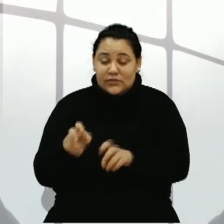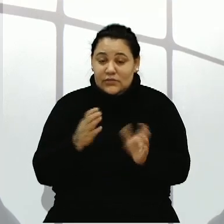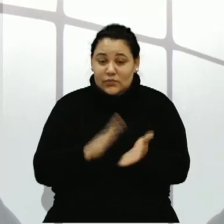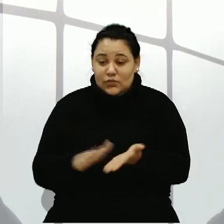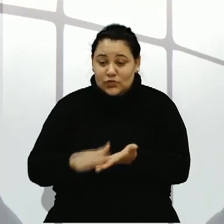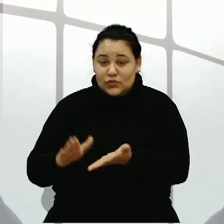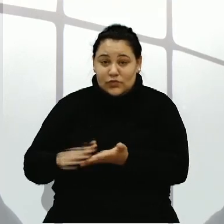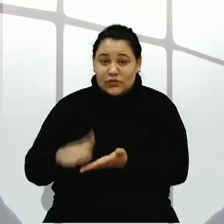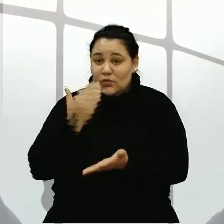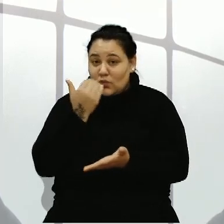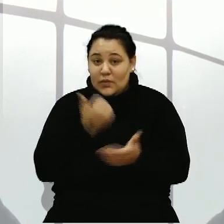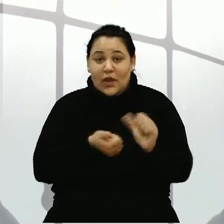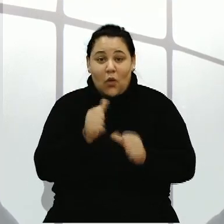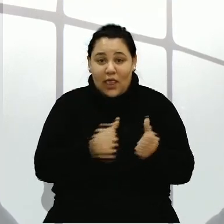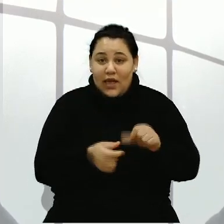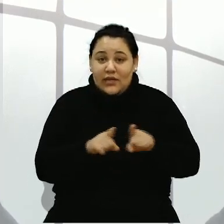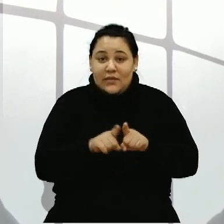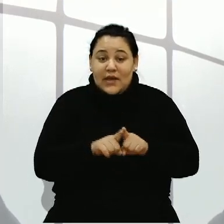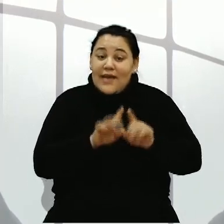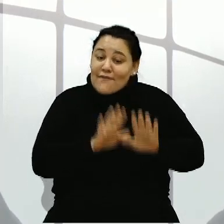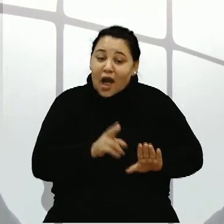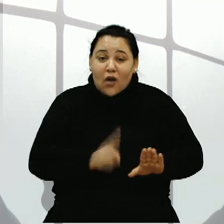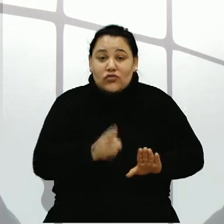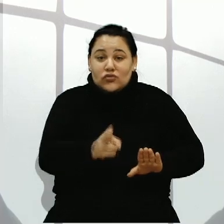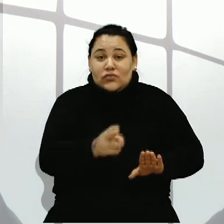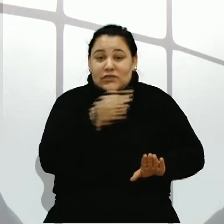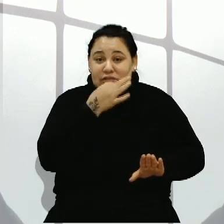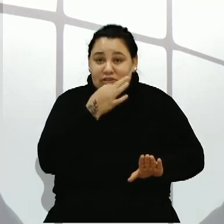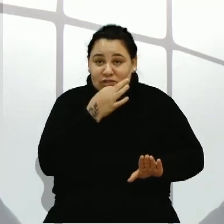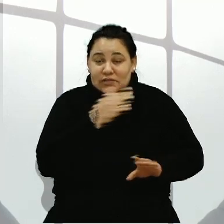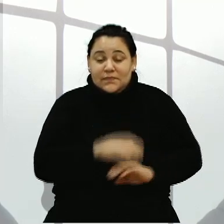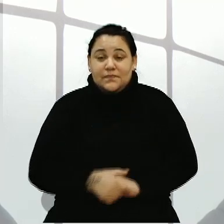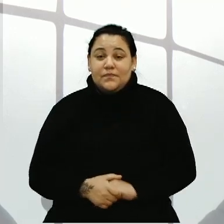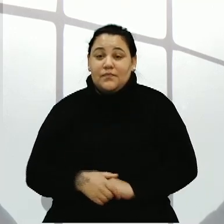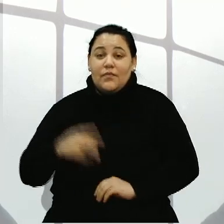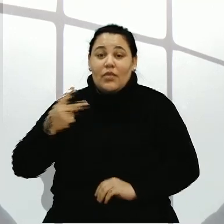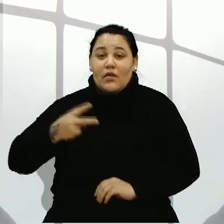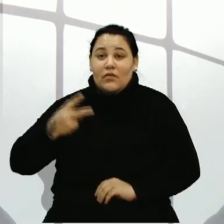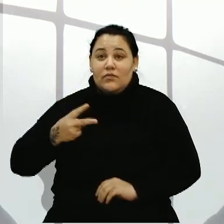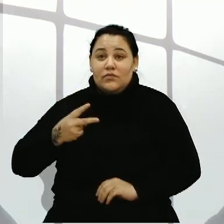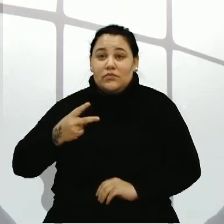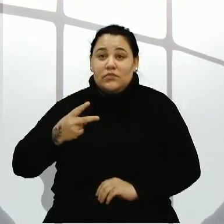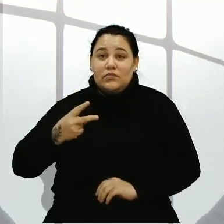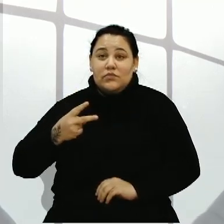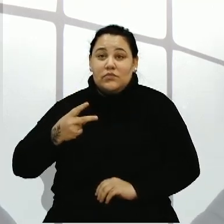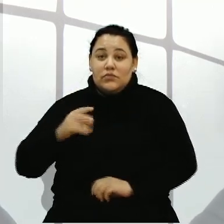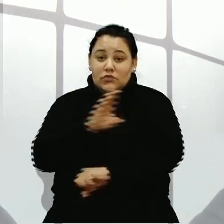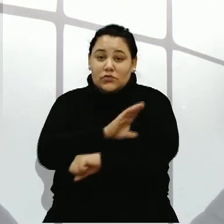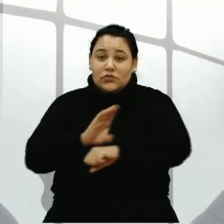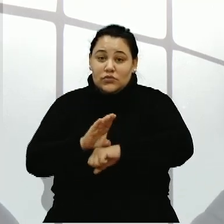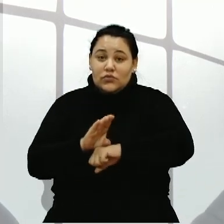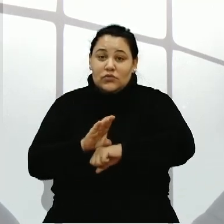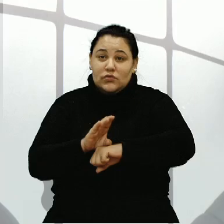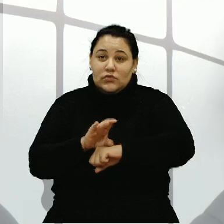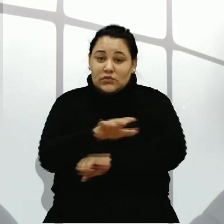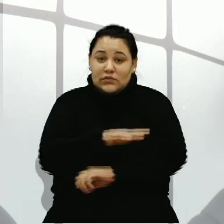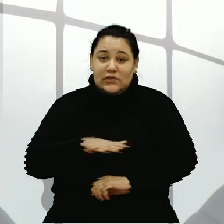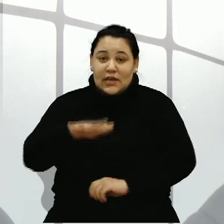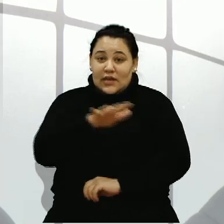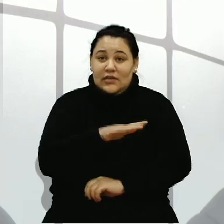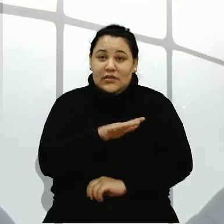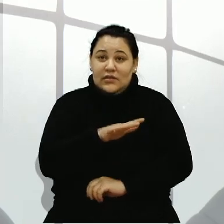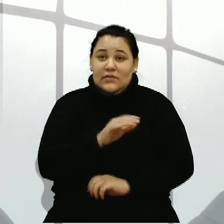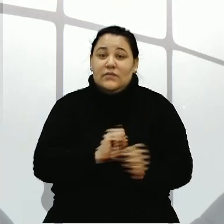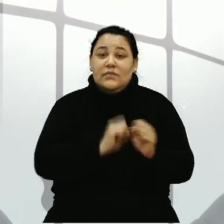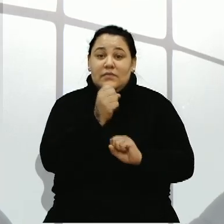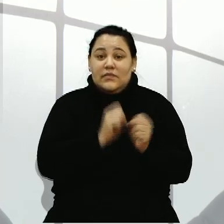qualidade, né, e permanecer com a história da família. Segundo, cursos voltados para as áreas das indústrias aqui da